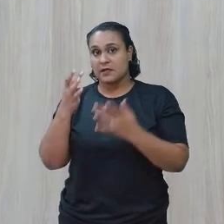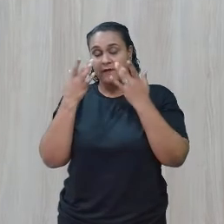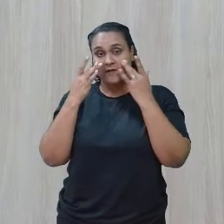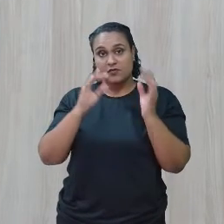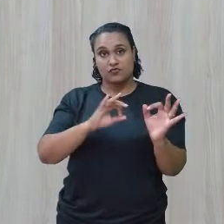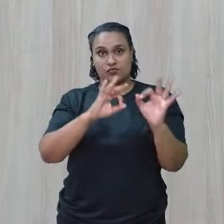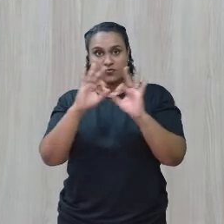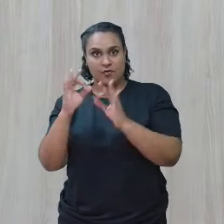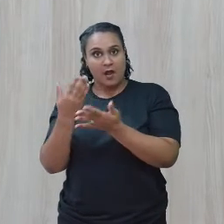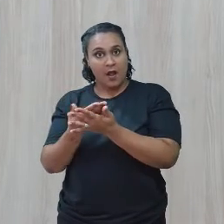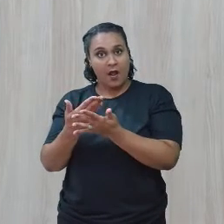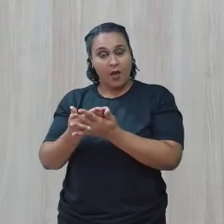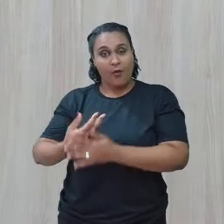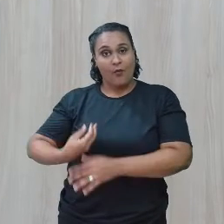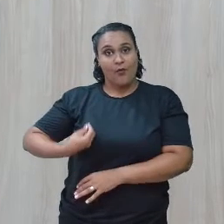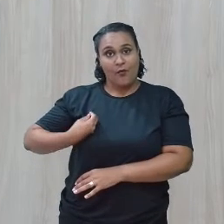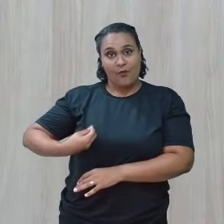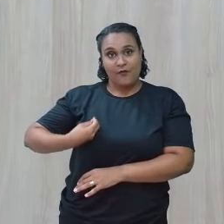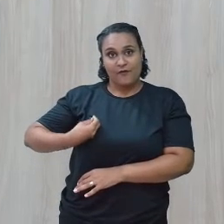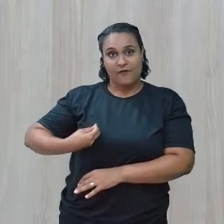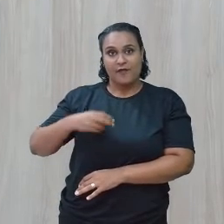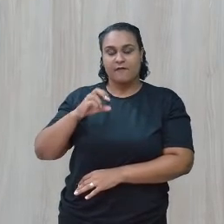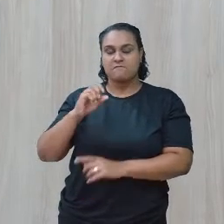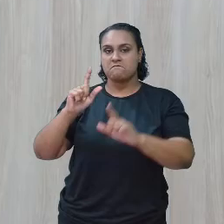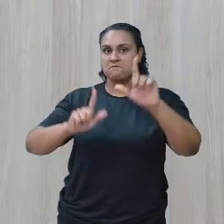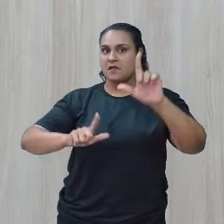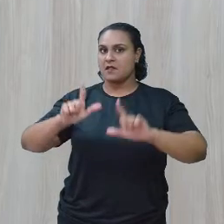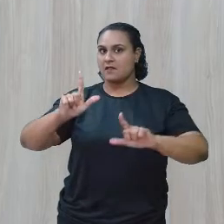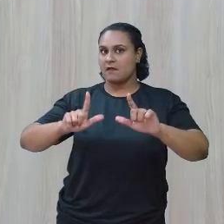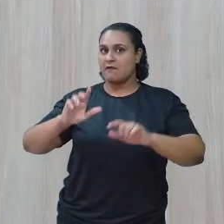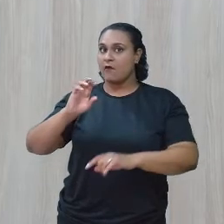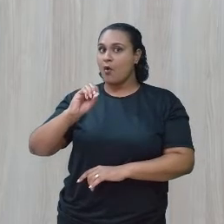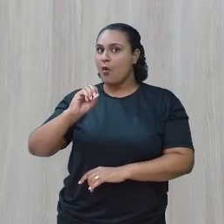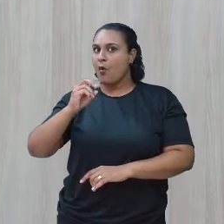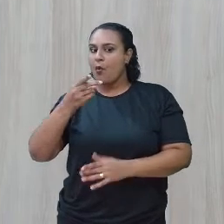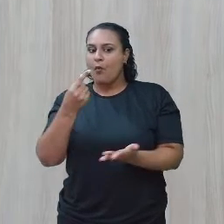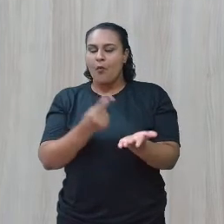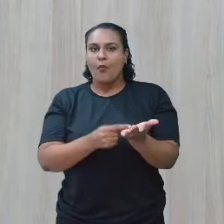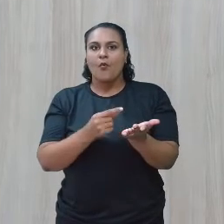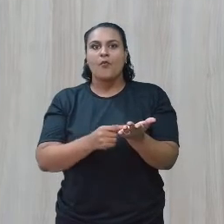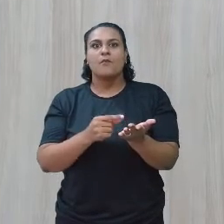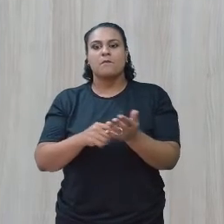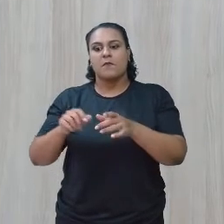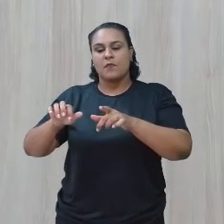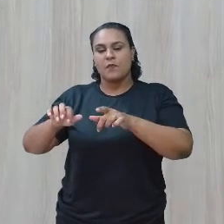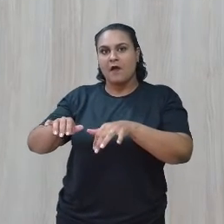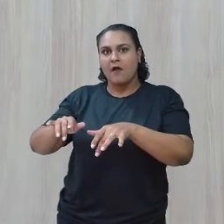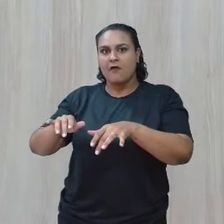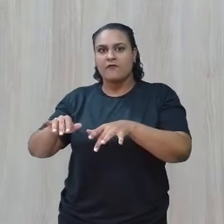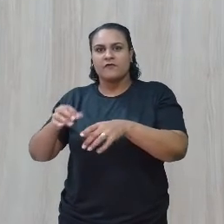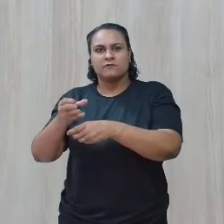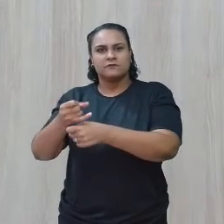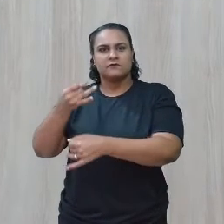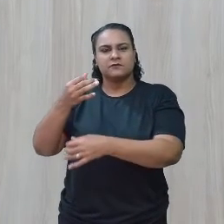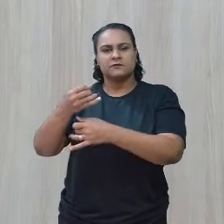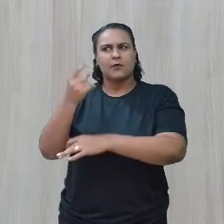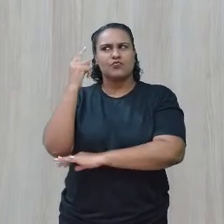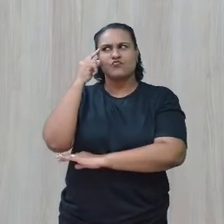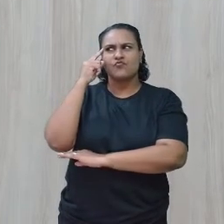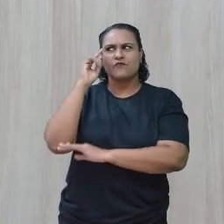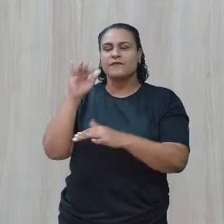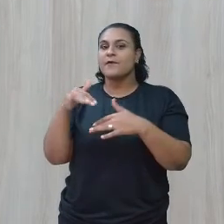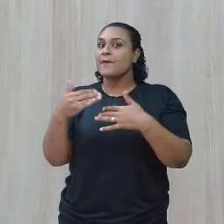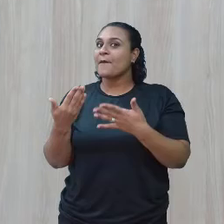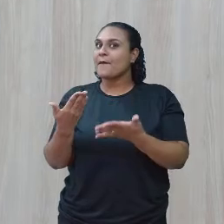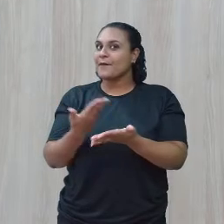nesse momento ao vivo pela TV ou pelo aplicativo, vai aí nos comentários, escreve para a gente qual é a dúvida que você está tendo nessa